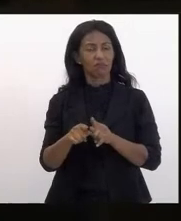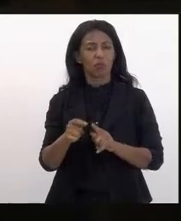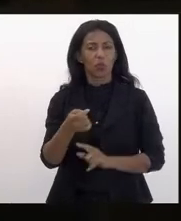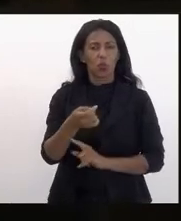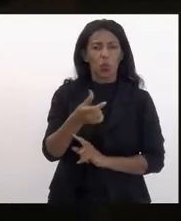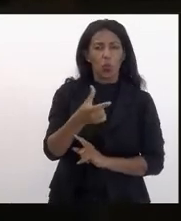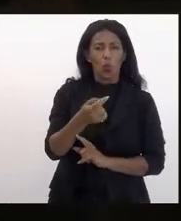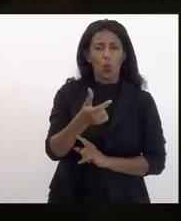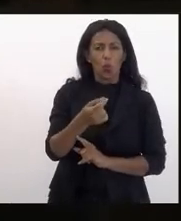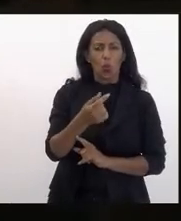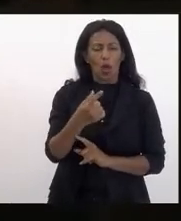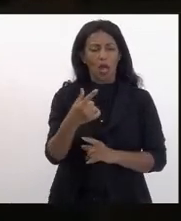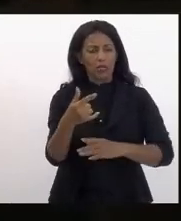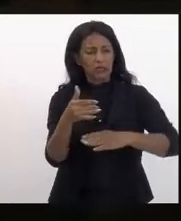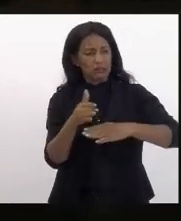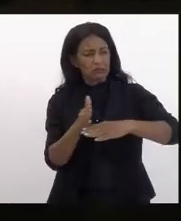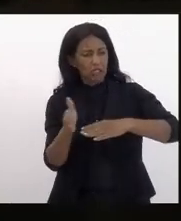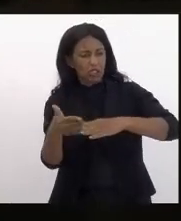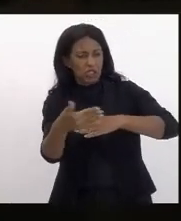quase na esquina ali,